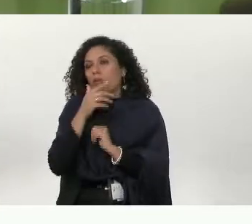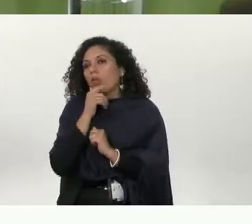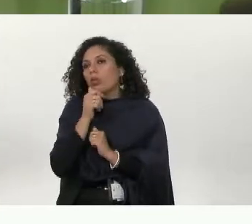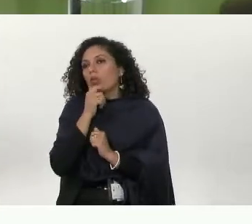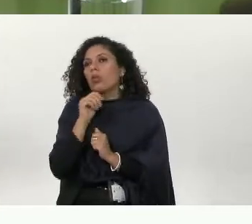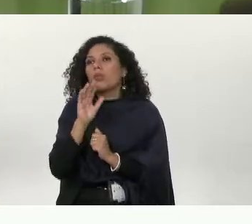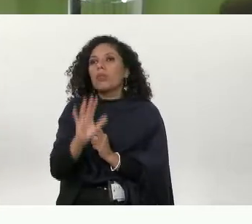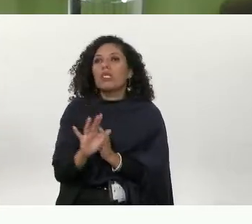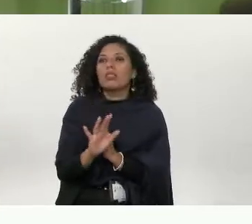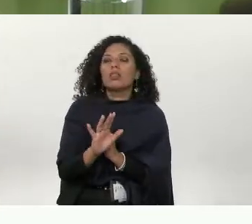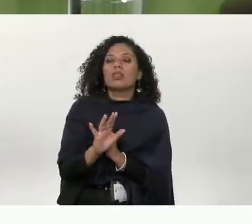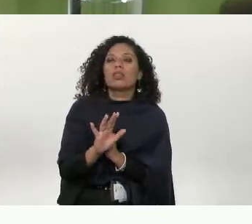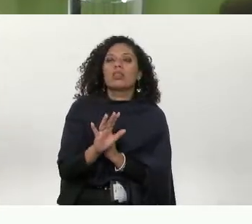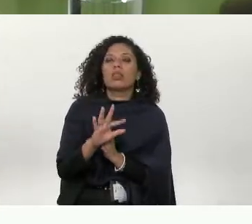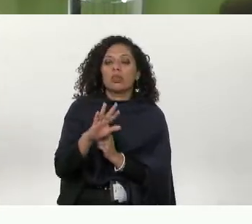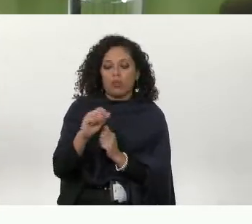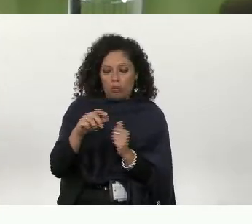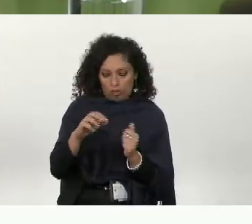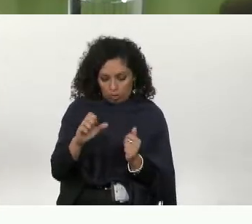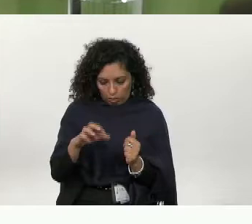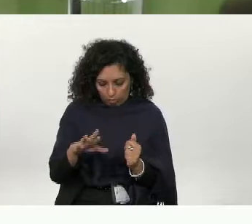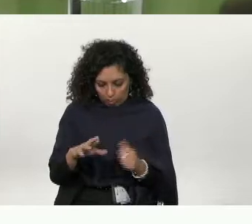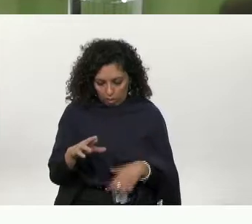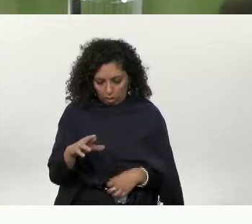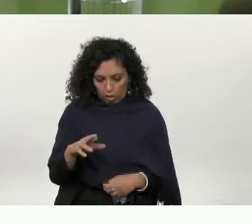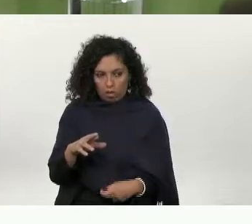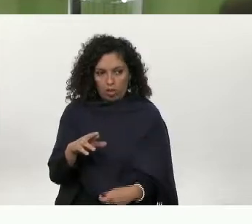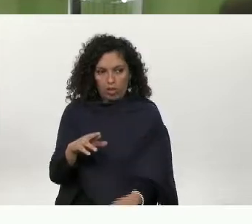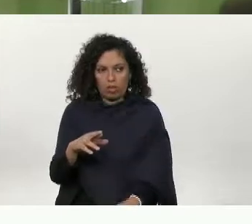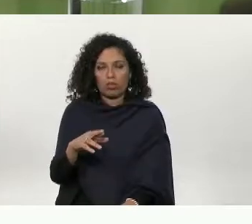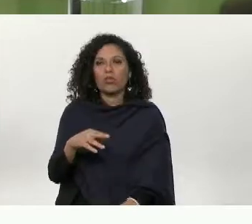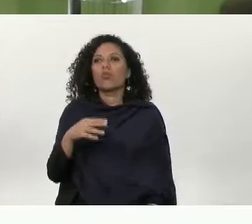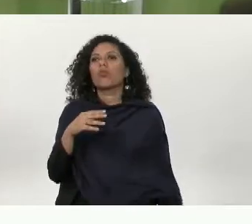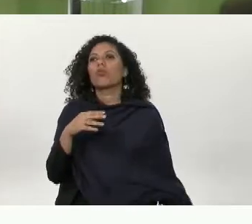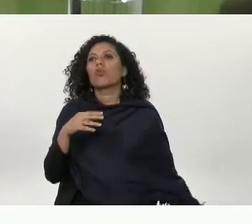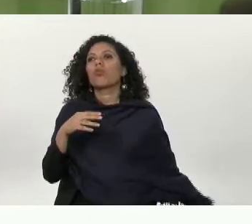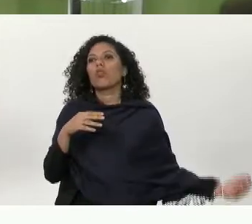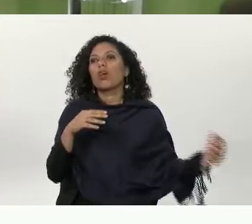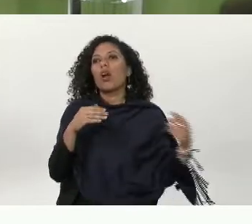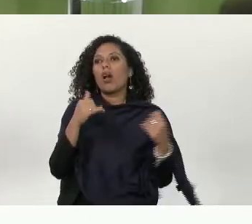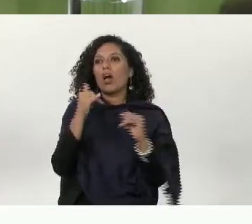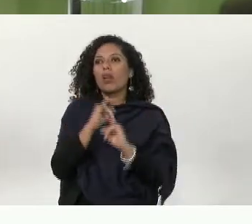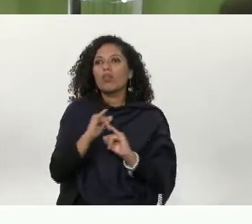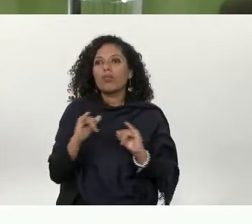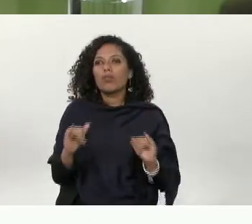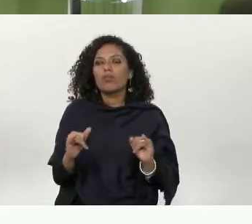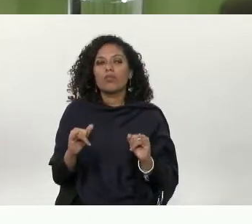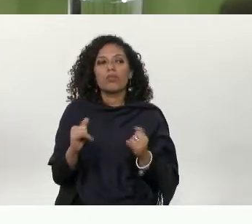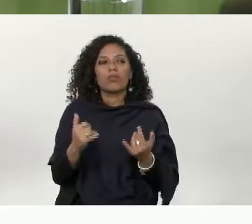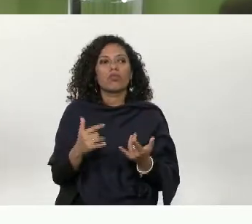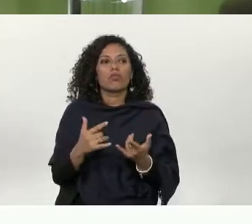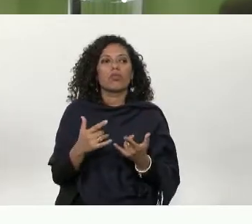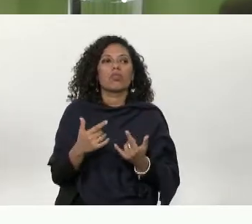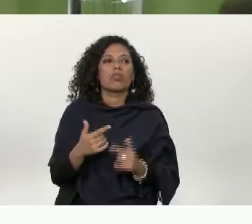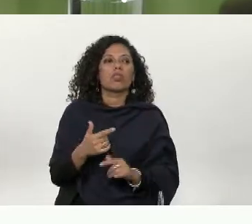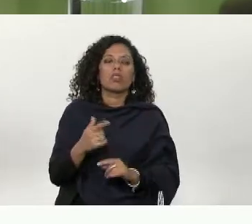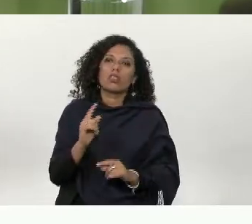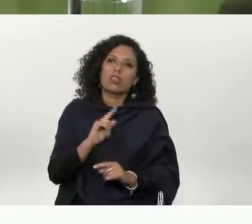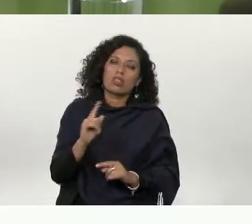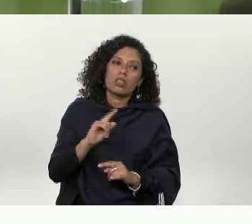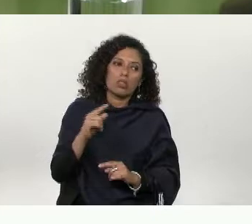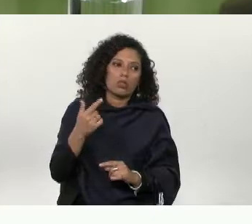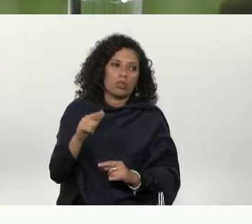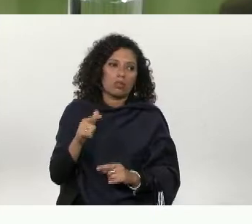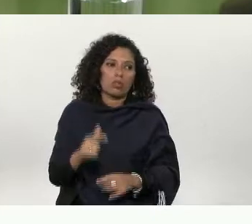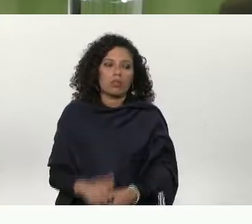o CREMERG indica, com declarações, inclusive de servidores, que por muitas vezes não era permitido, dependeria do